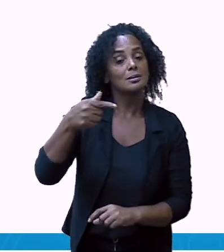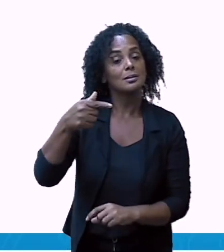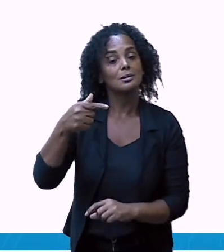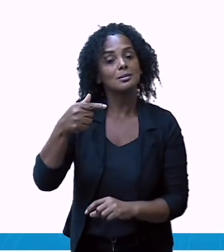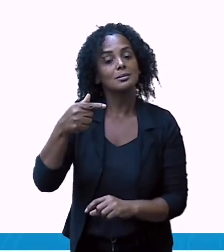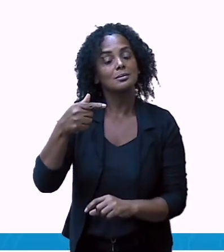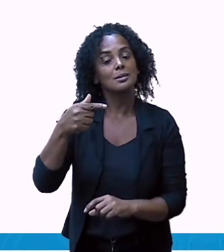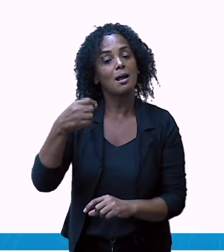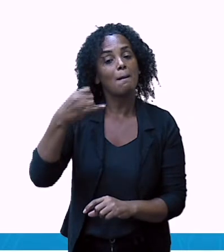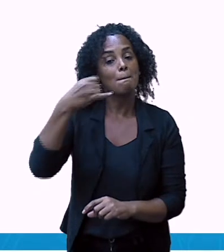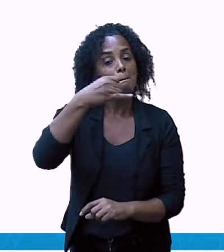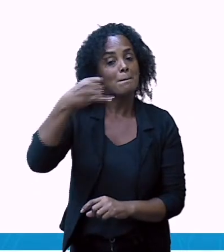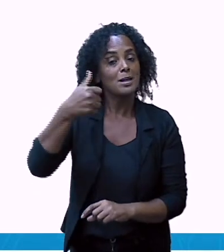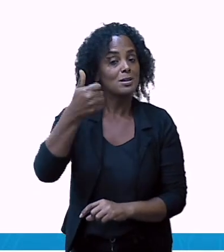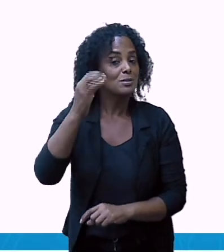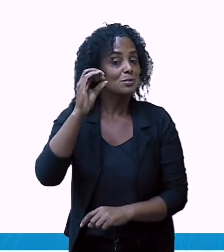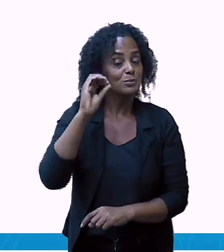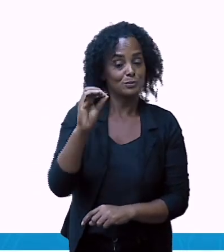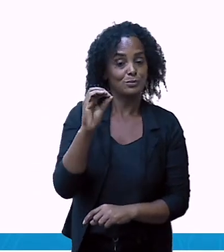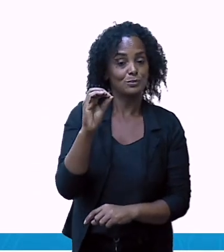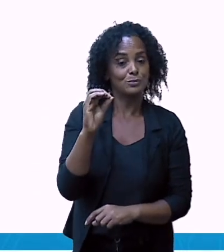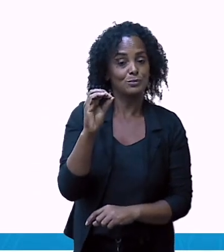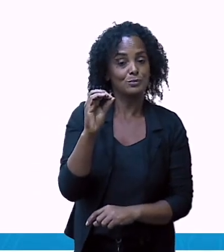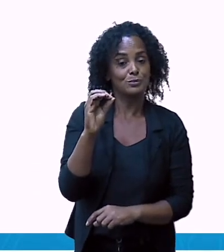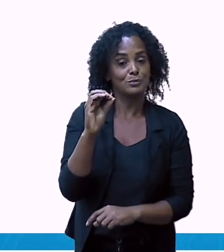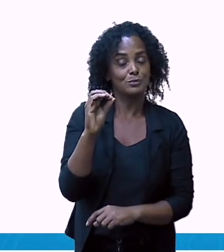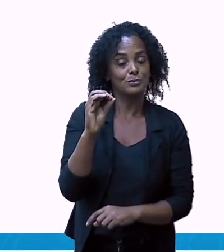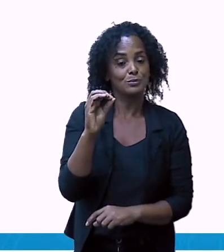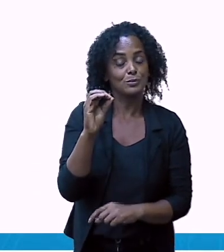tirar 10, eu vou ficar, então, com